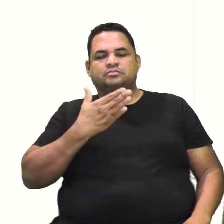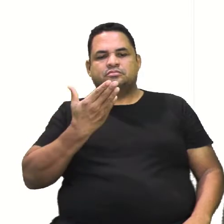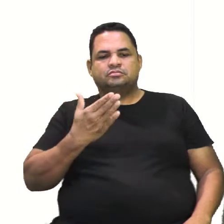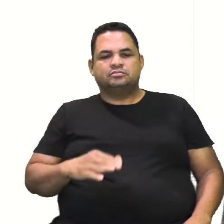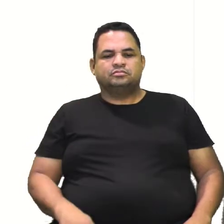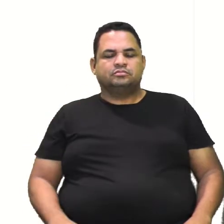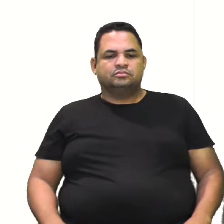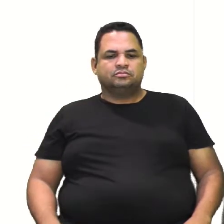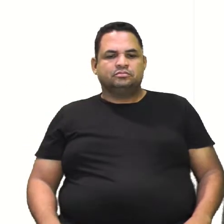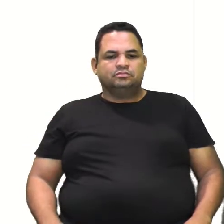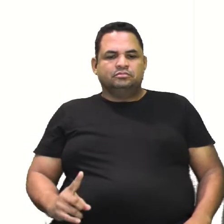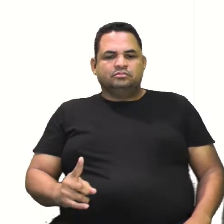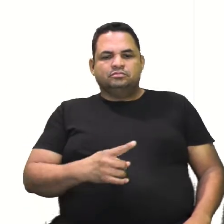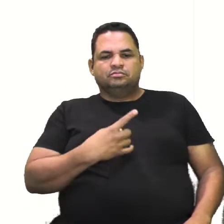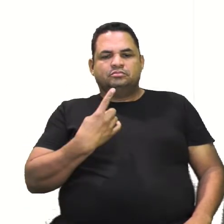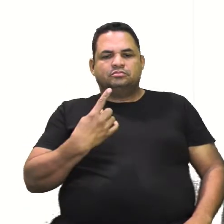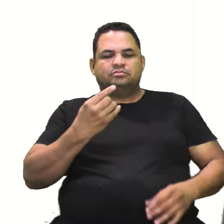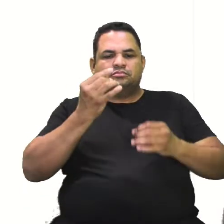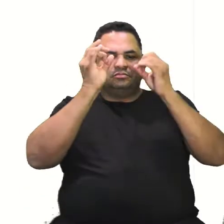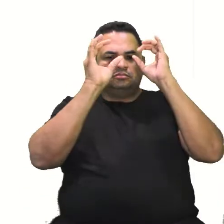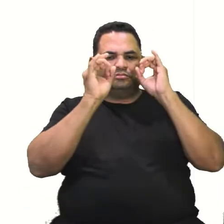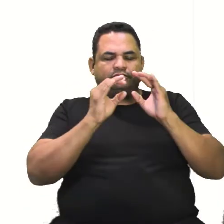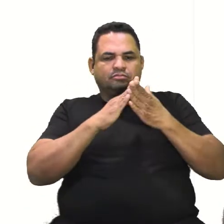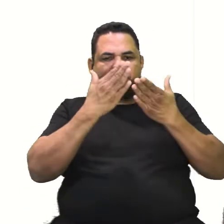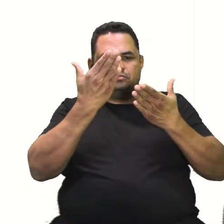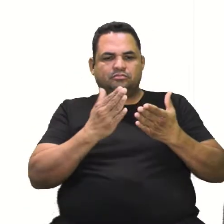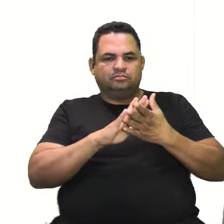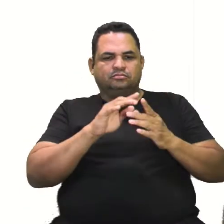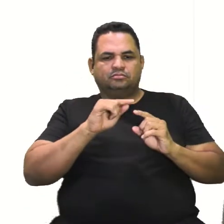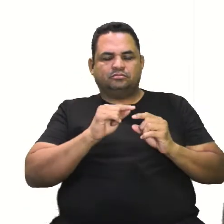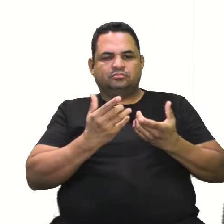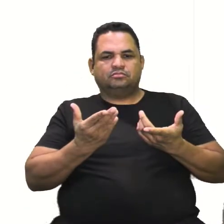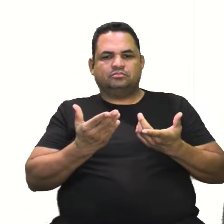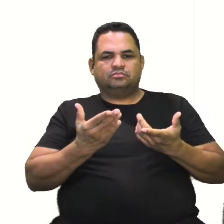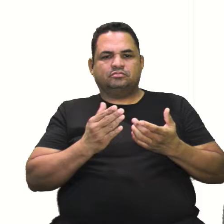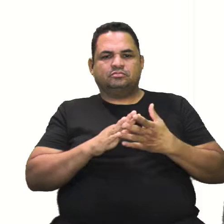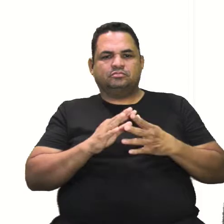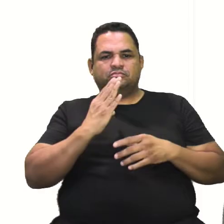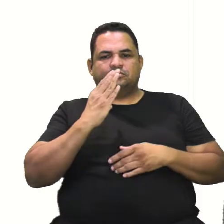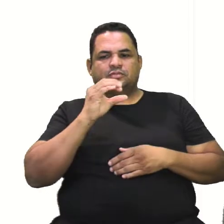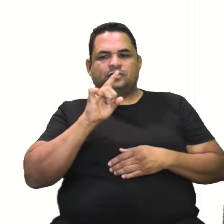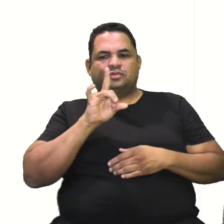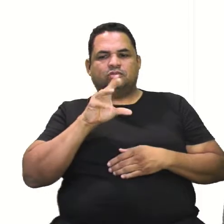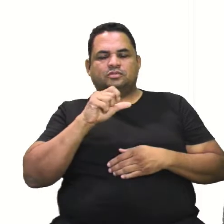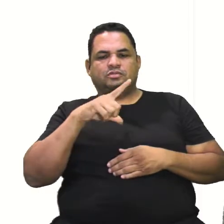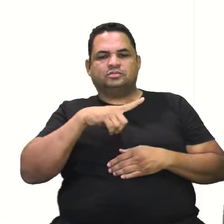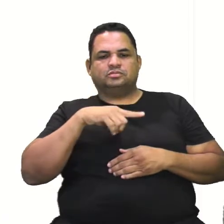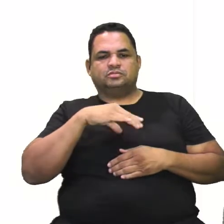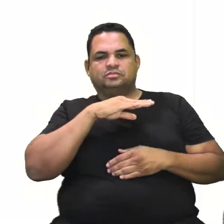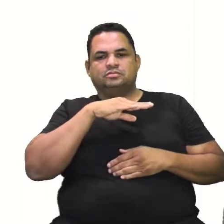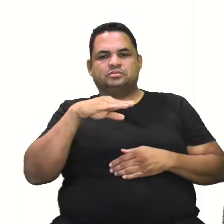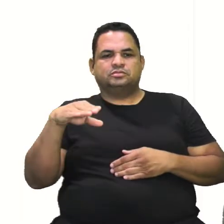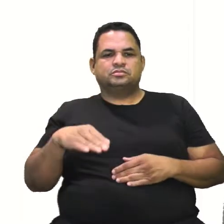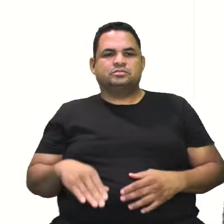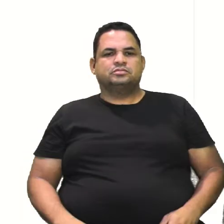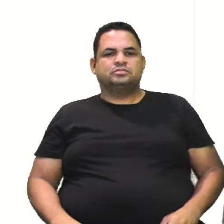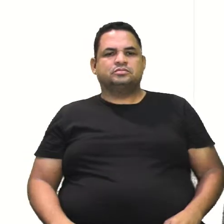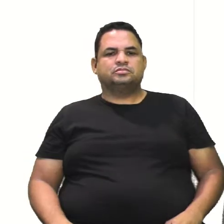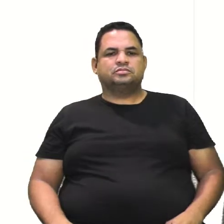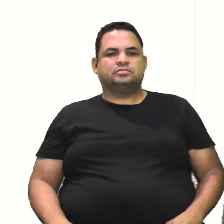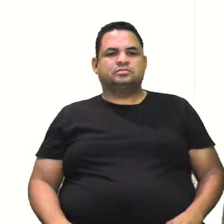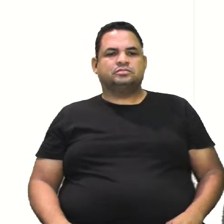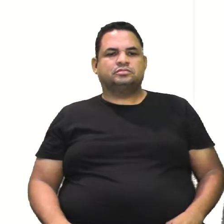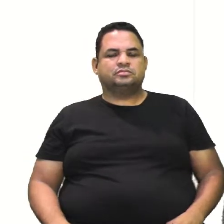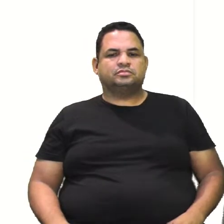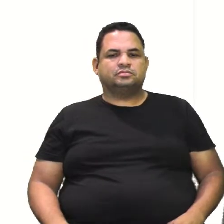tá bom? Beleza. E aí, se nós espicharmos um pouquinho, por exemplo, ali a corda, nós temos uma reta que é secante